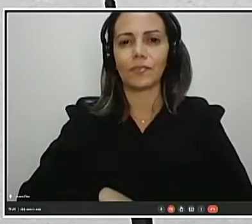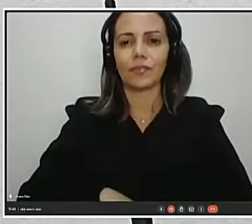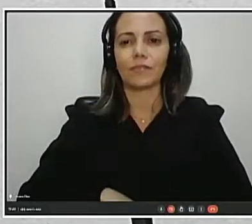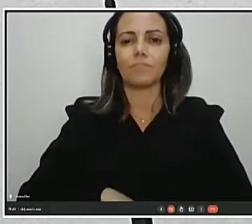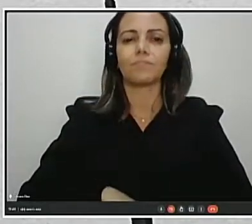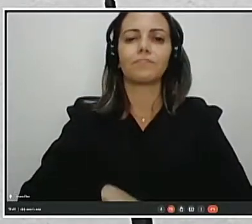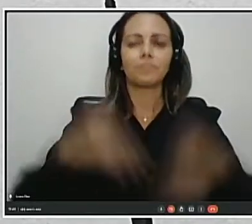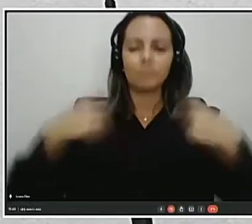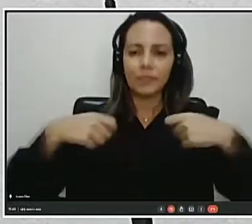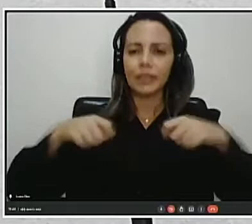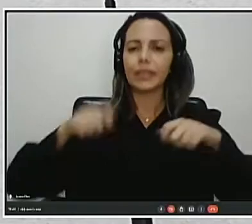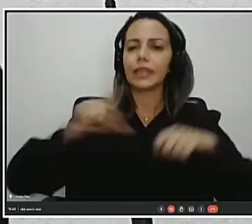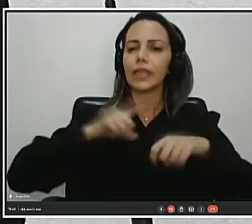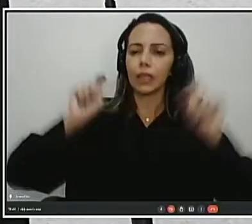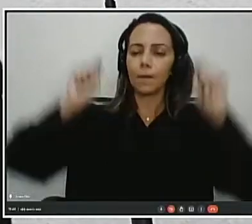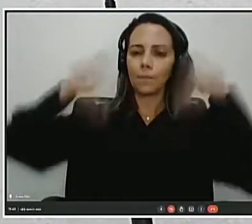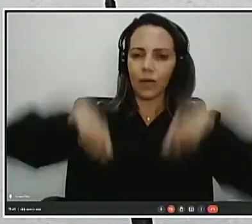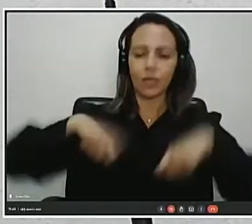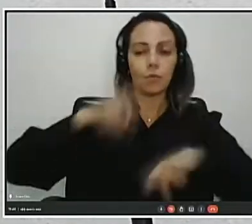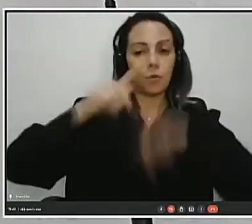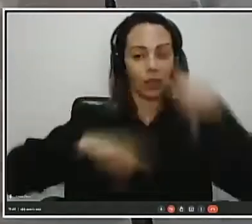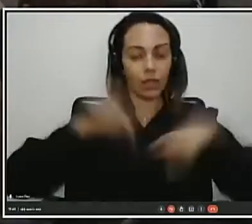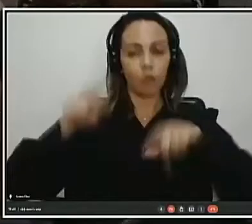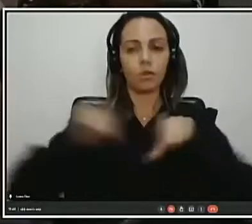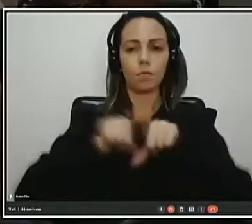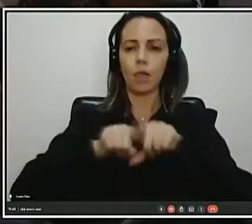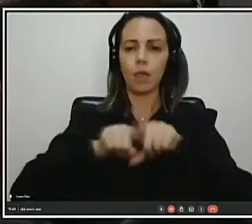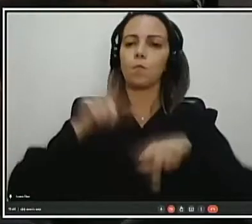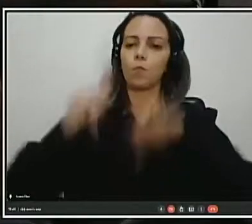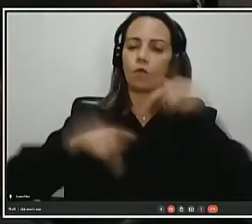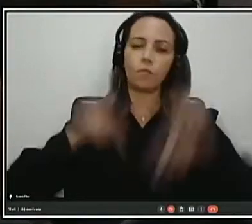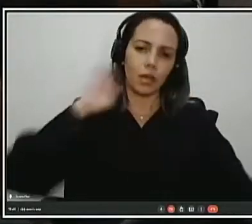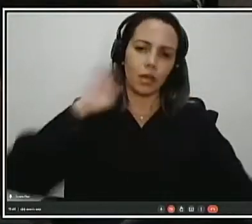povo paranaense. Obrigada e boa noite.